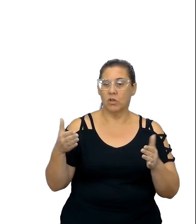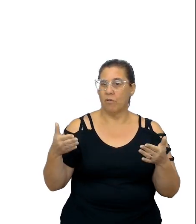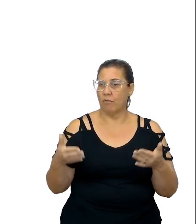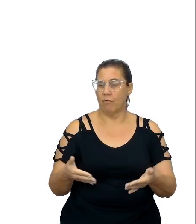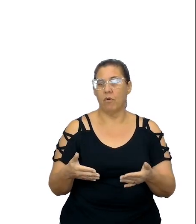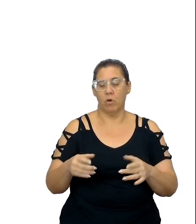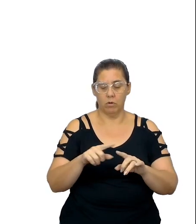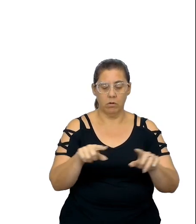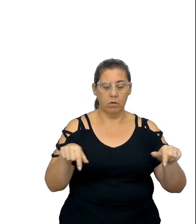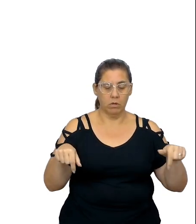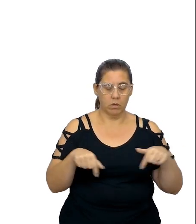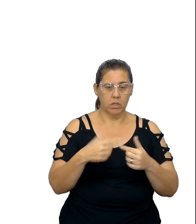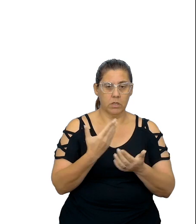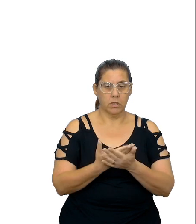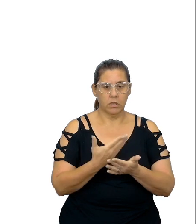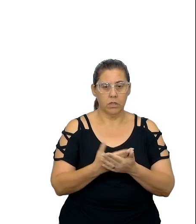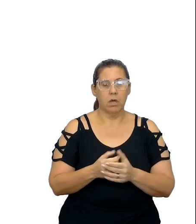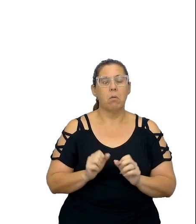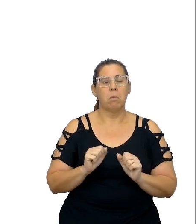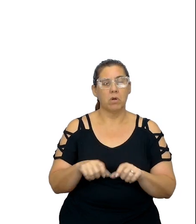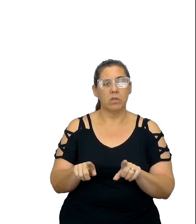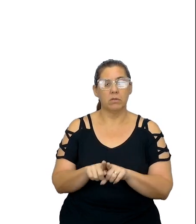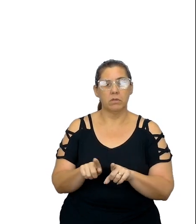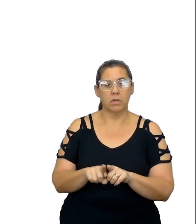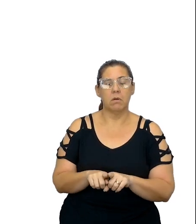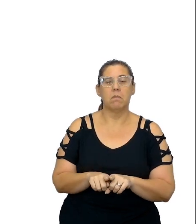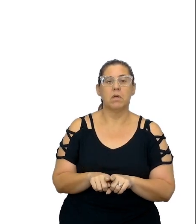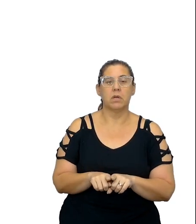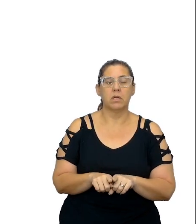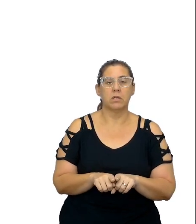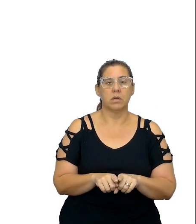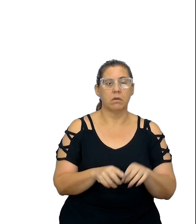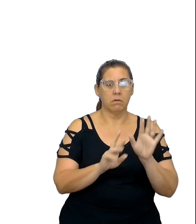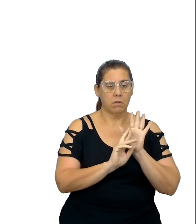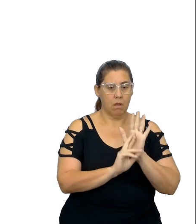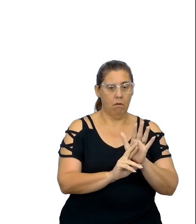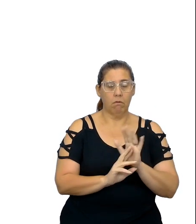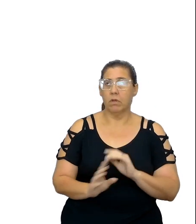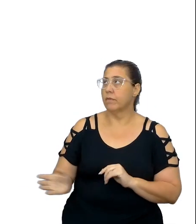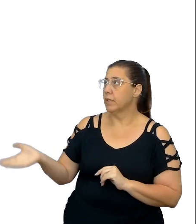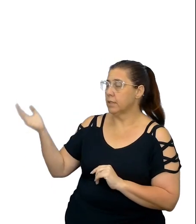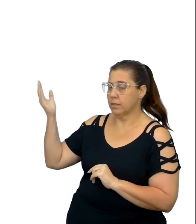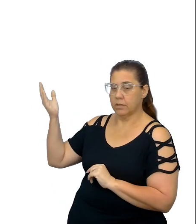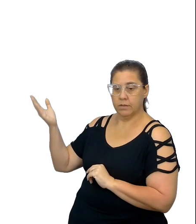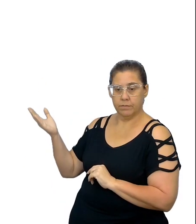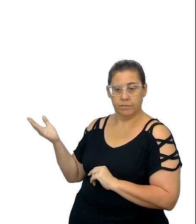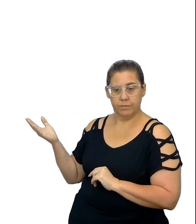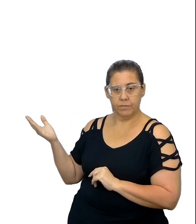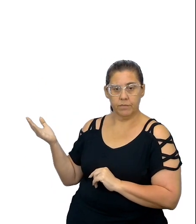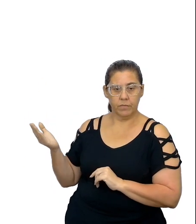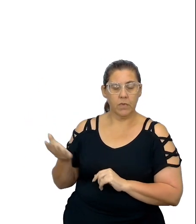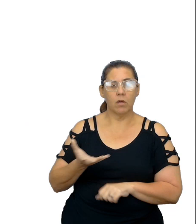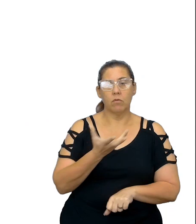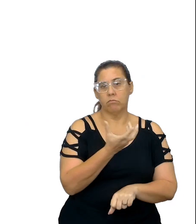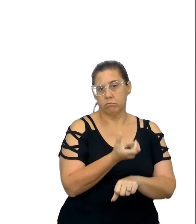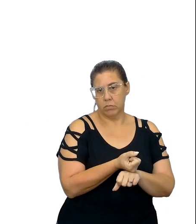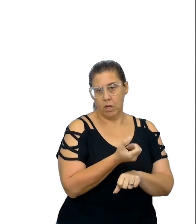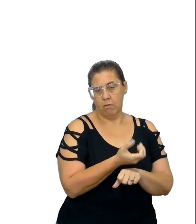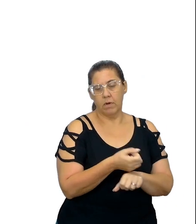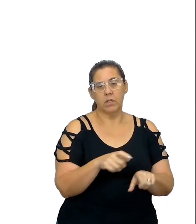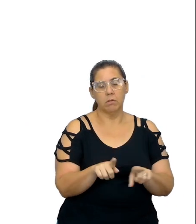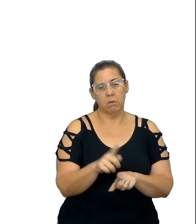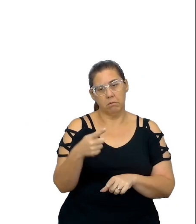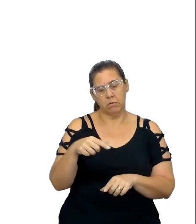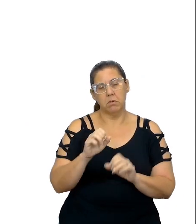restrito à sala de aula. Podemos, então, aqui mostrar para vocês as referências, né, que ficam aqui gravadas no vídeo, para que